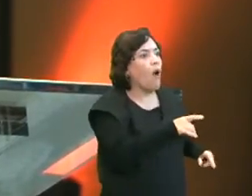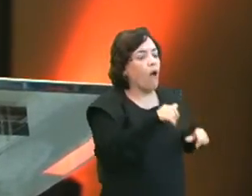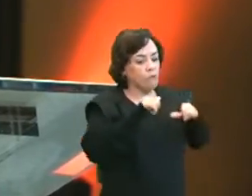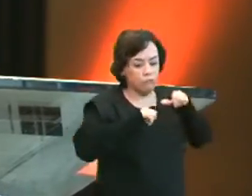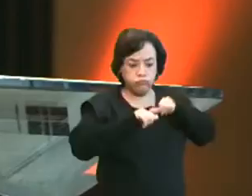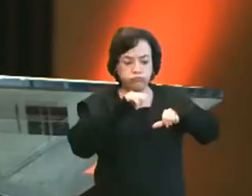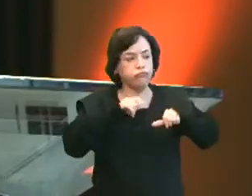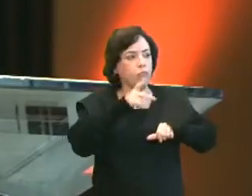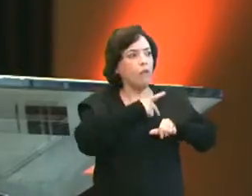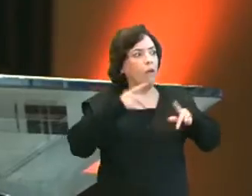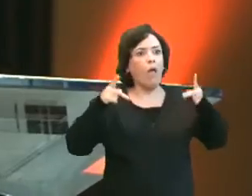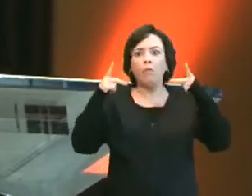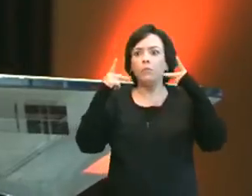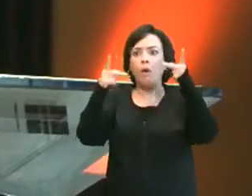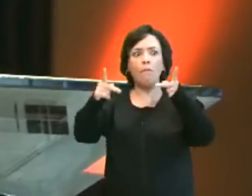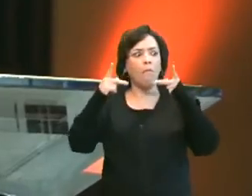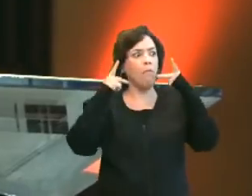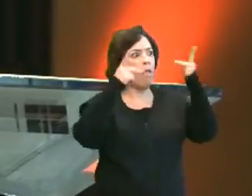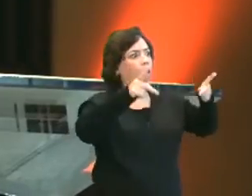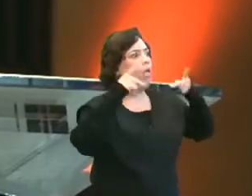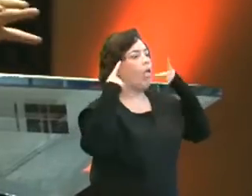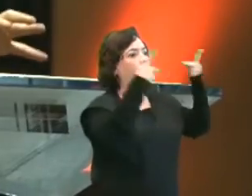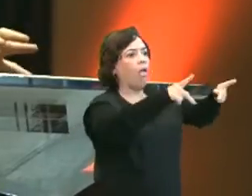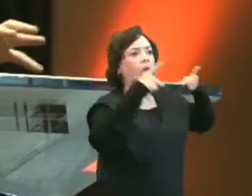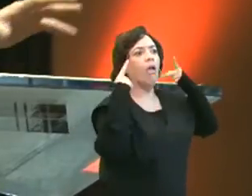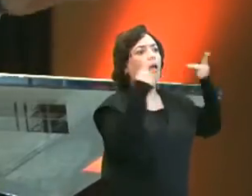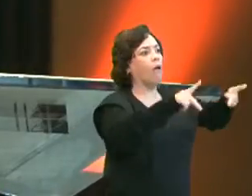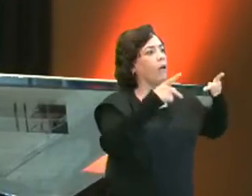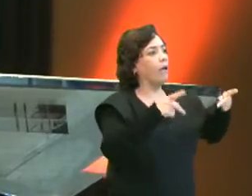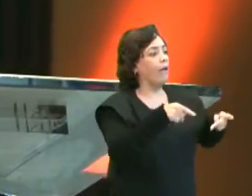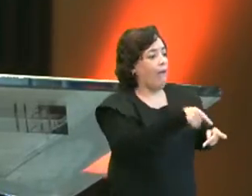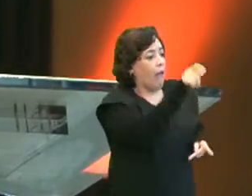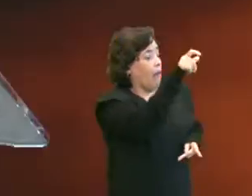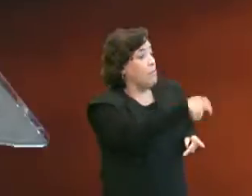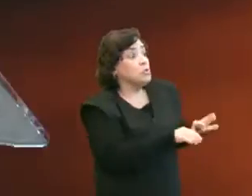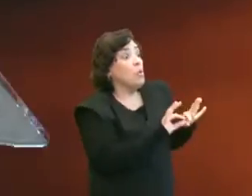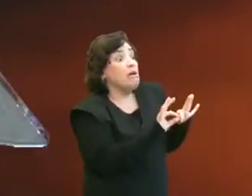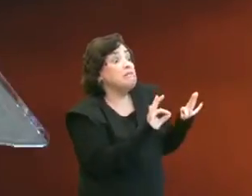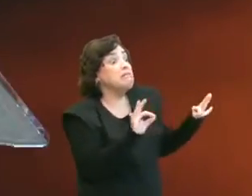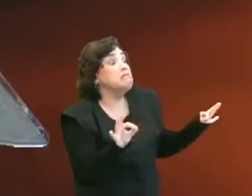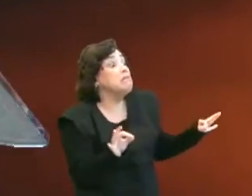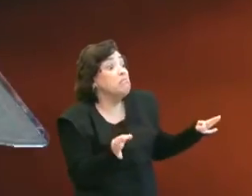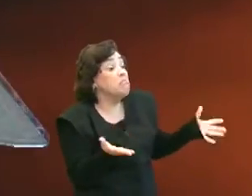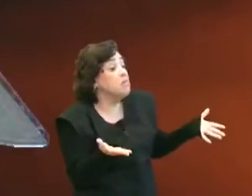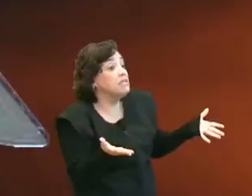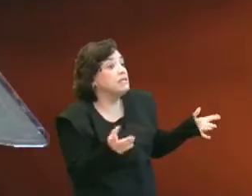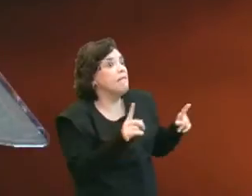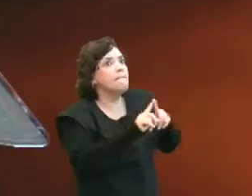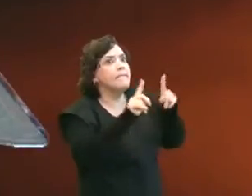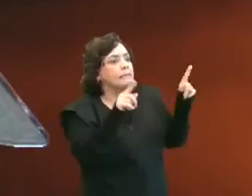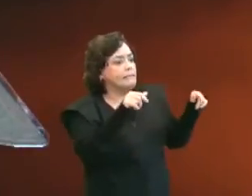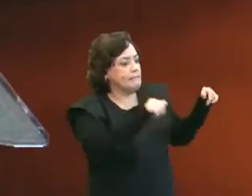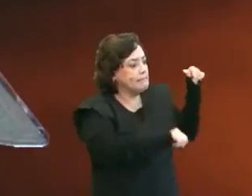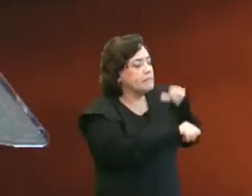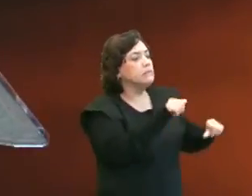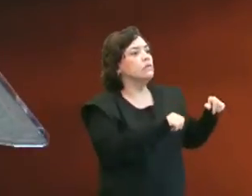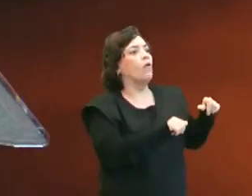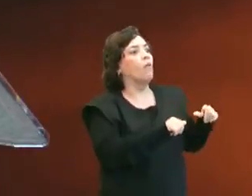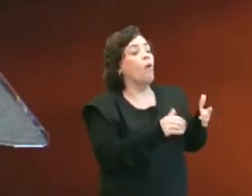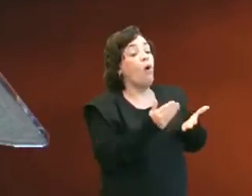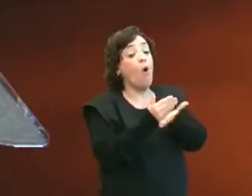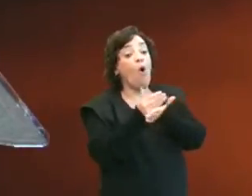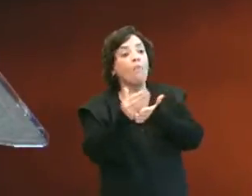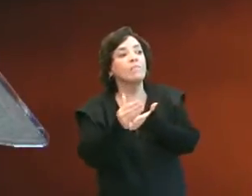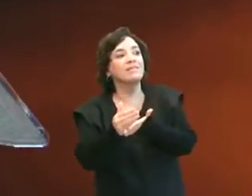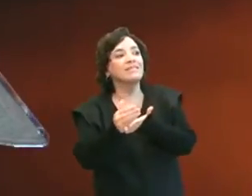aqueles homens. Diz a história que começaram movimentos de oração, 5 da